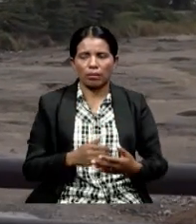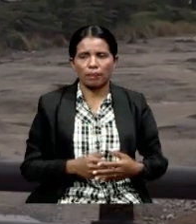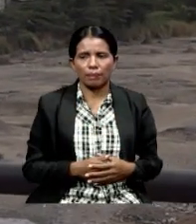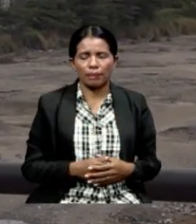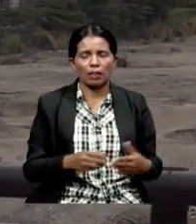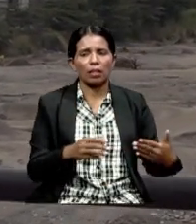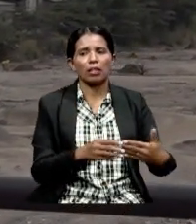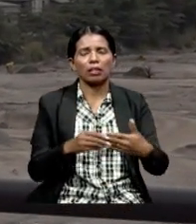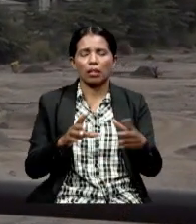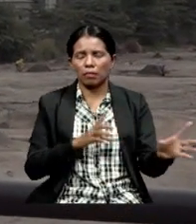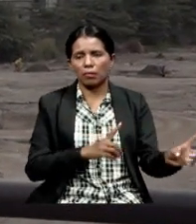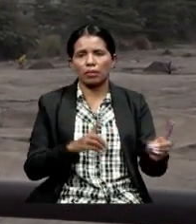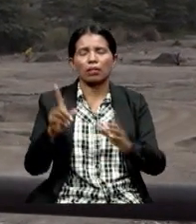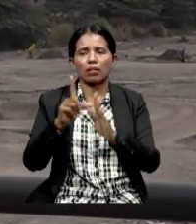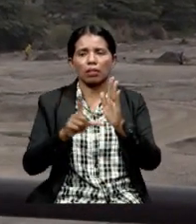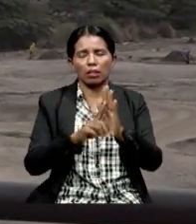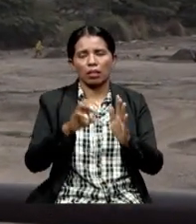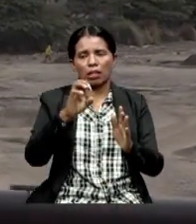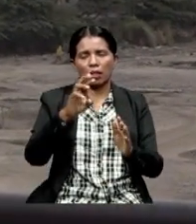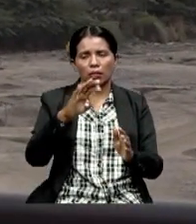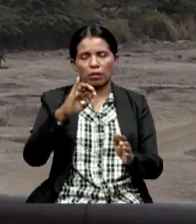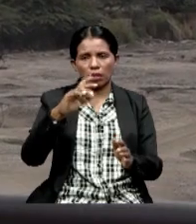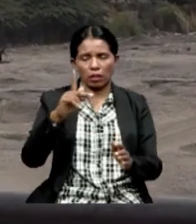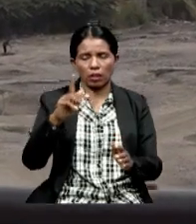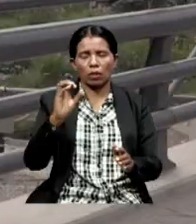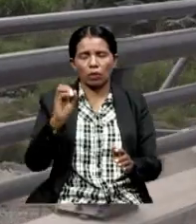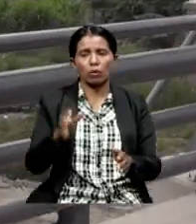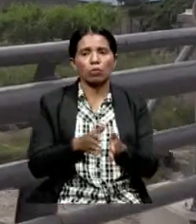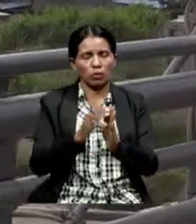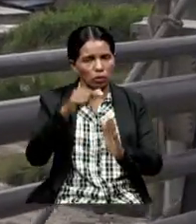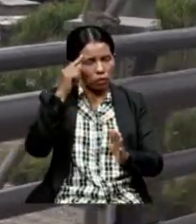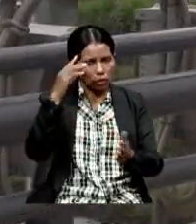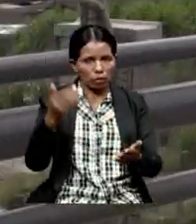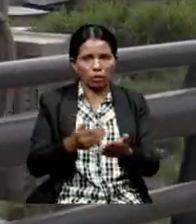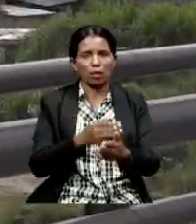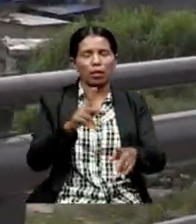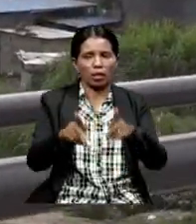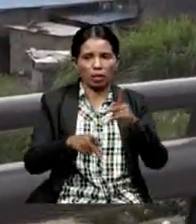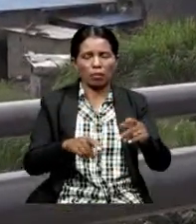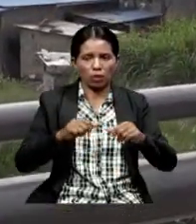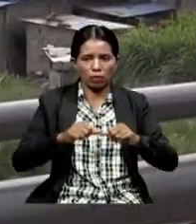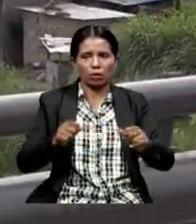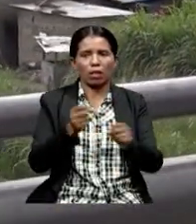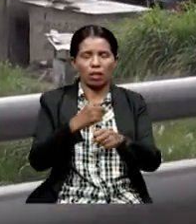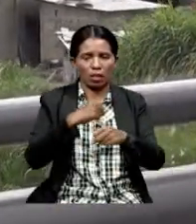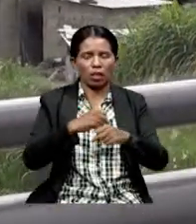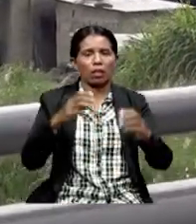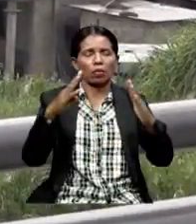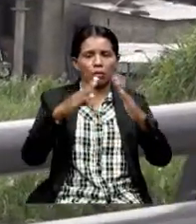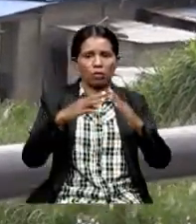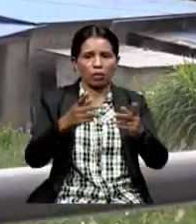a implementação lei, né? Eurico de Jesus, custo governo fone a tu resolve, comunidades tira nebê continua a rir uma e a fato em